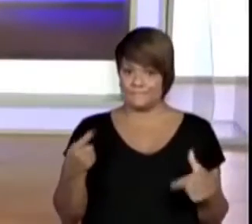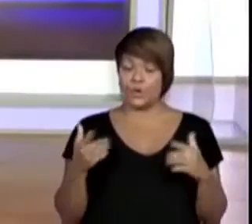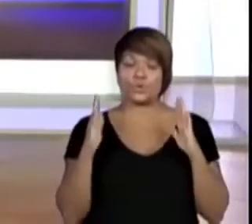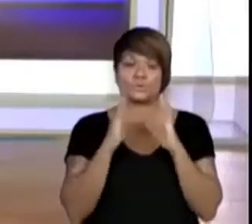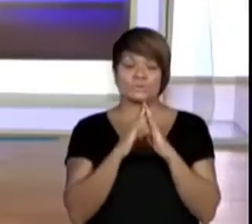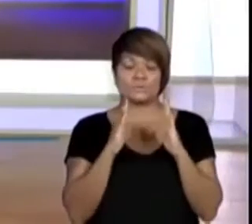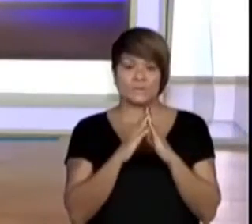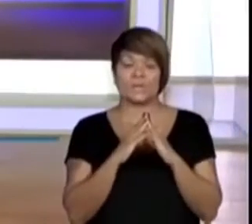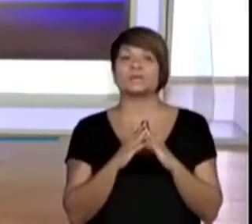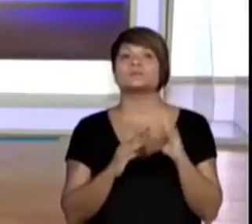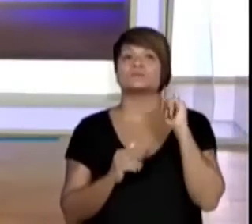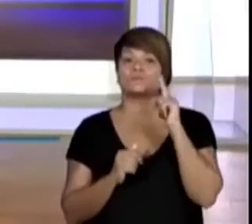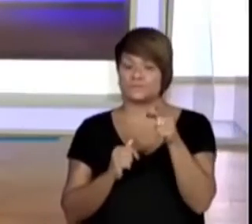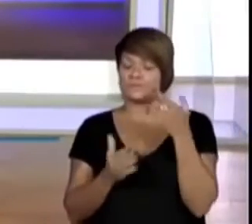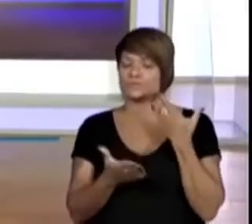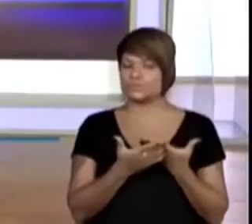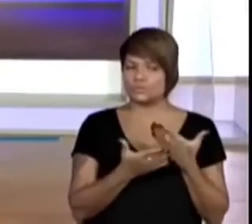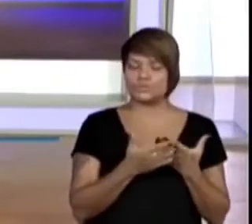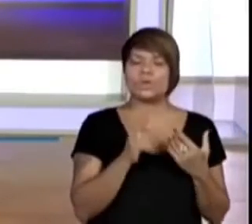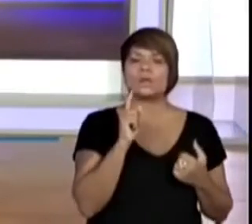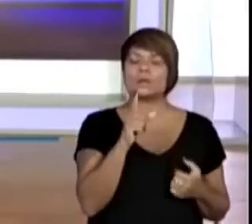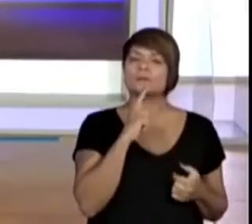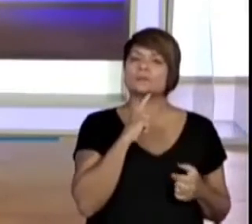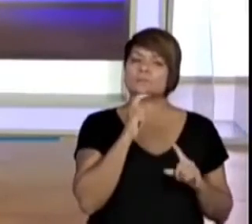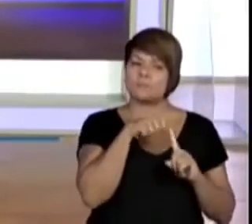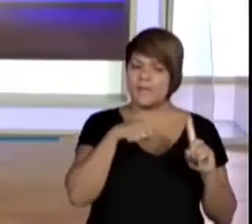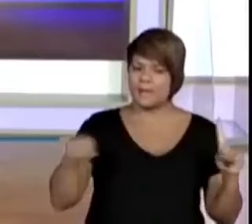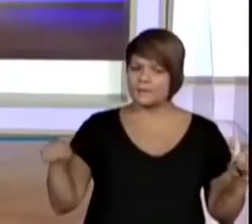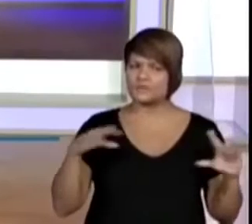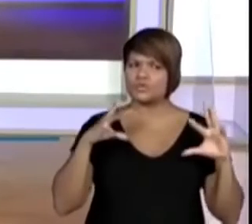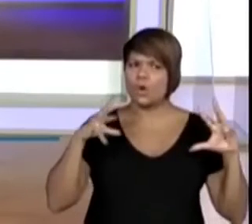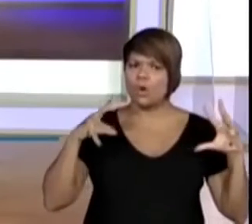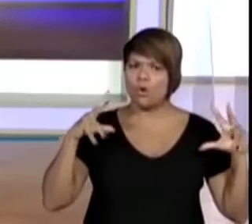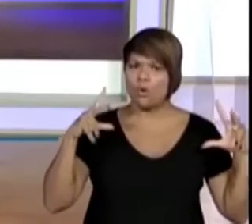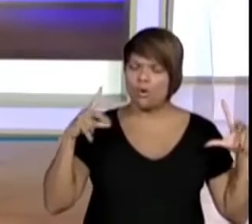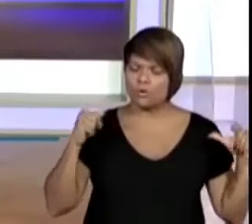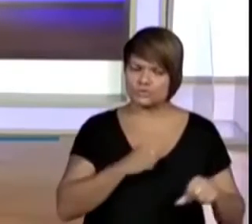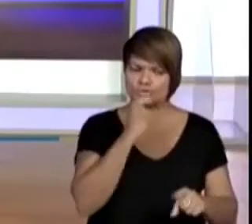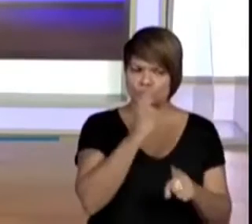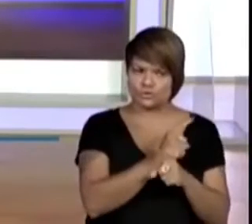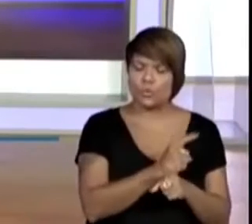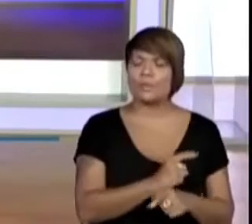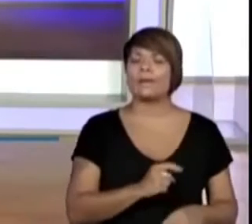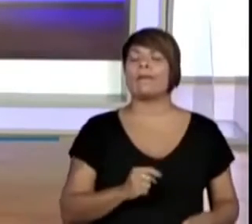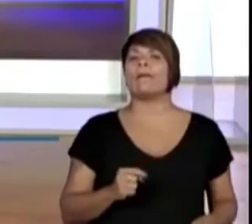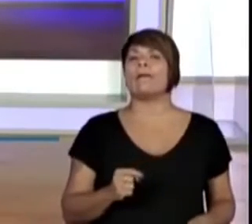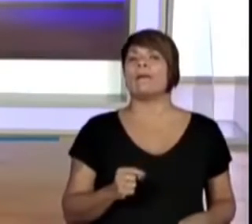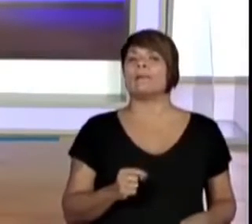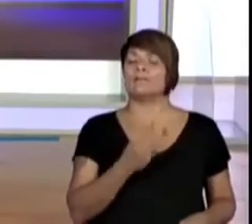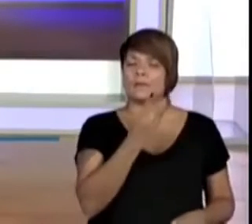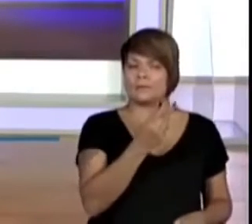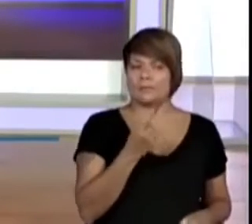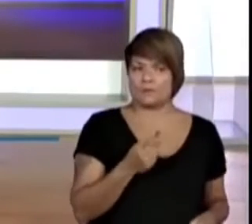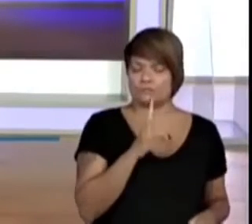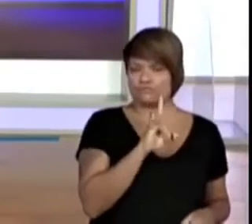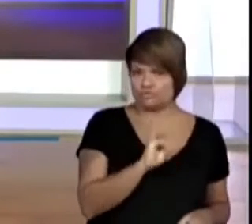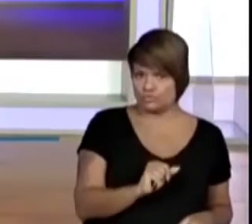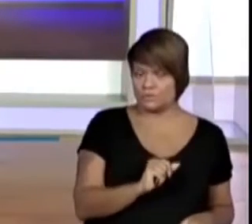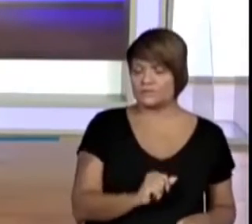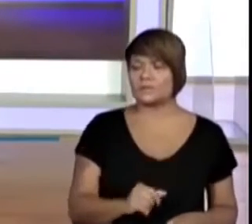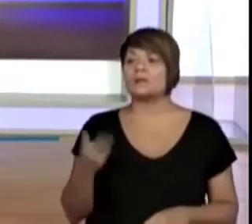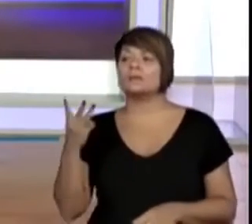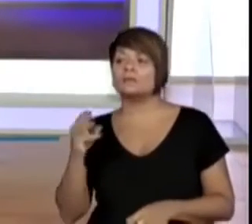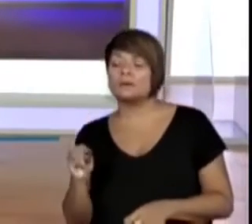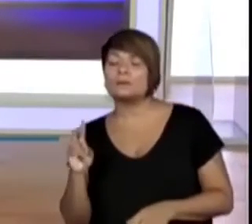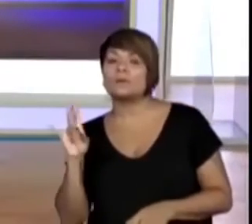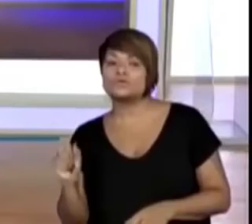que vocês descubram os meses que tem todos os meses, quais têm 31 dias, quais têm 30